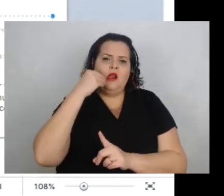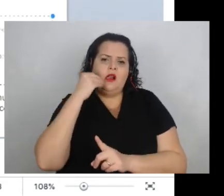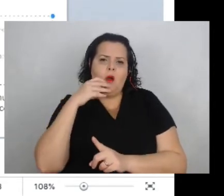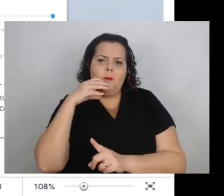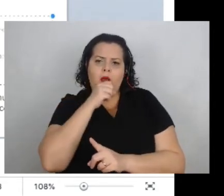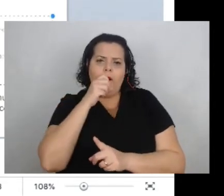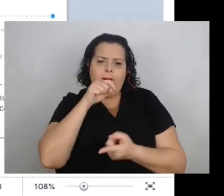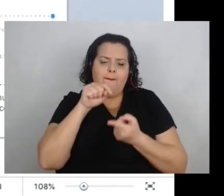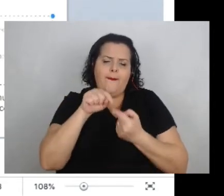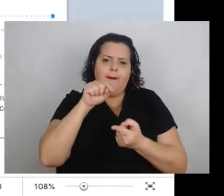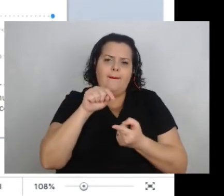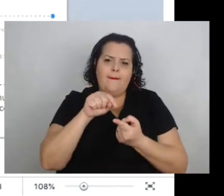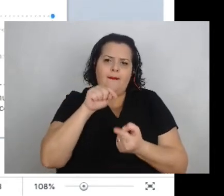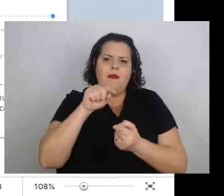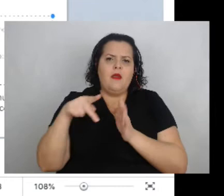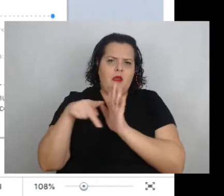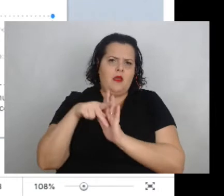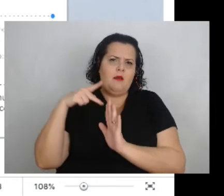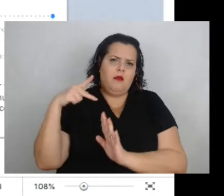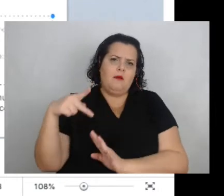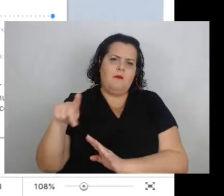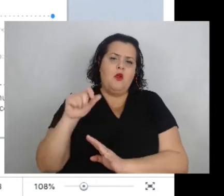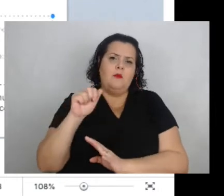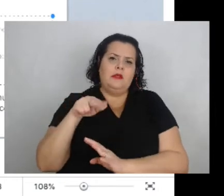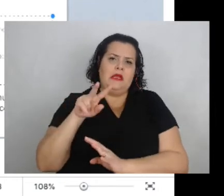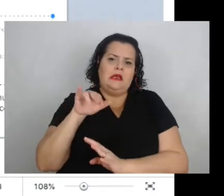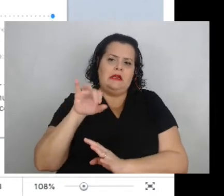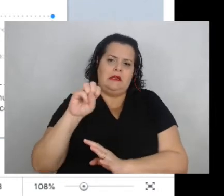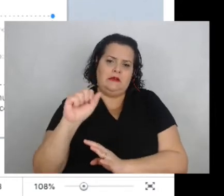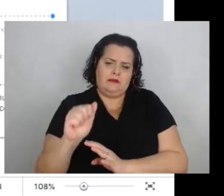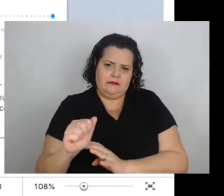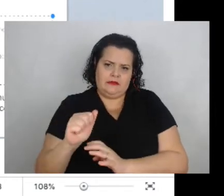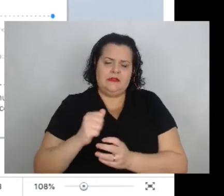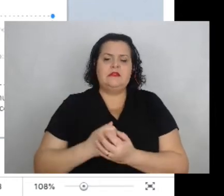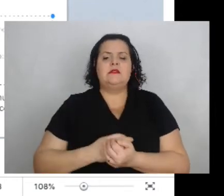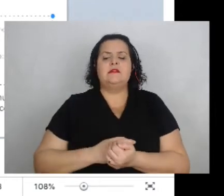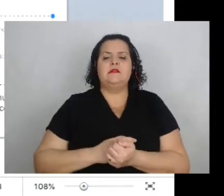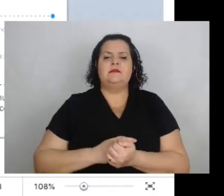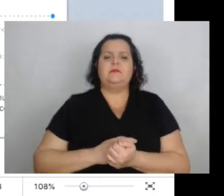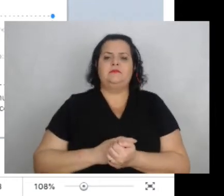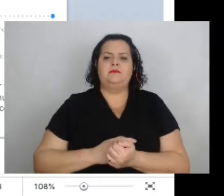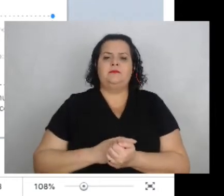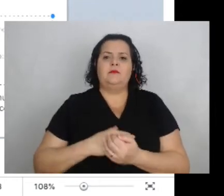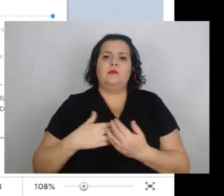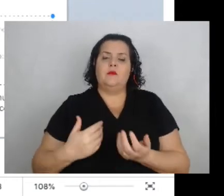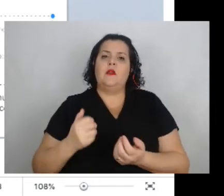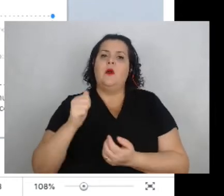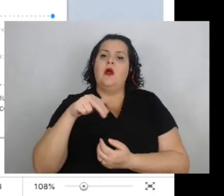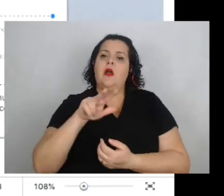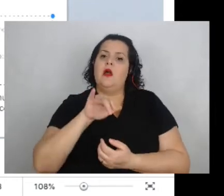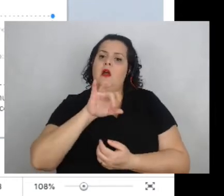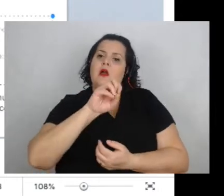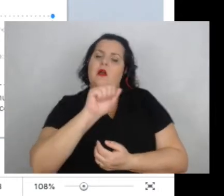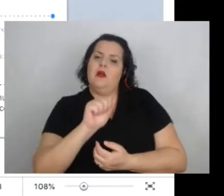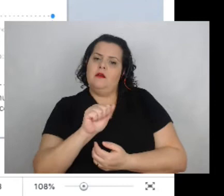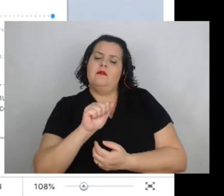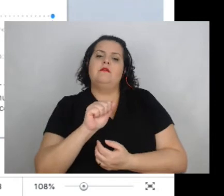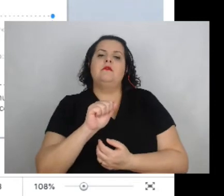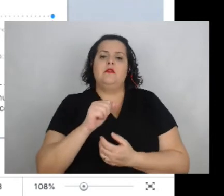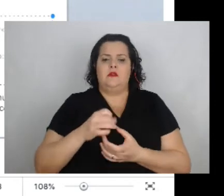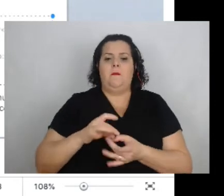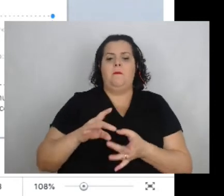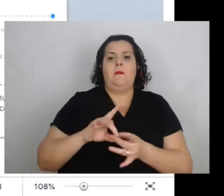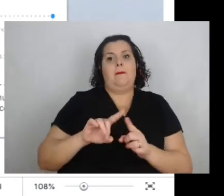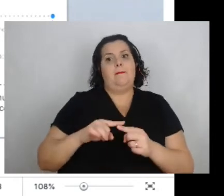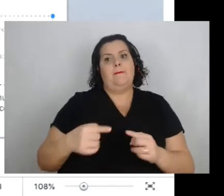dedo que a Anvisa autorizou. Autorizar não significa validar sensibilidade e especificidade em